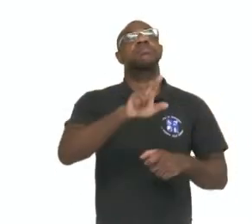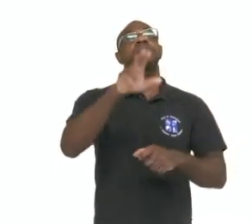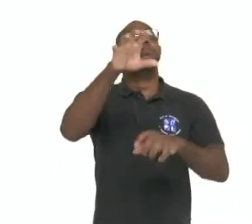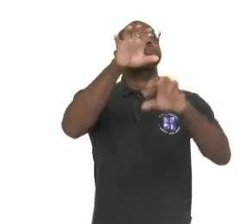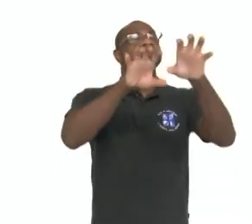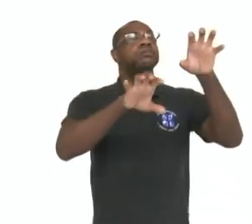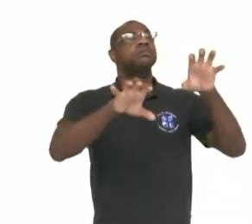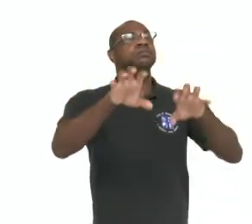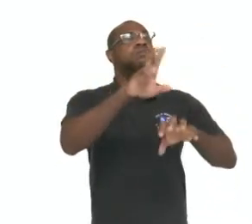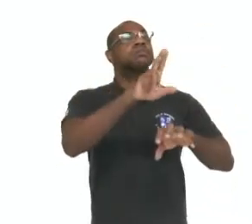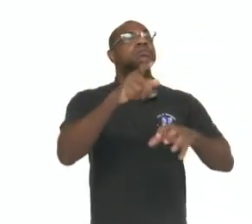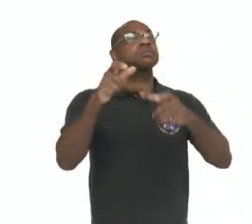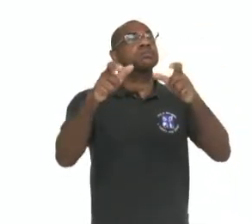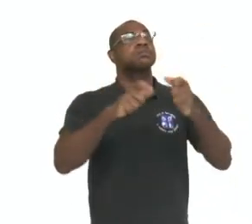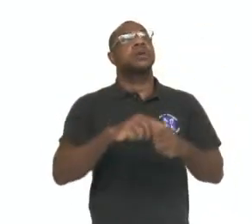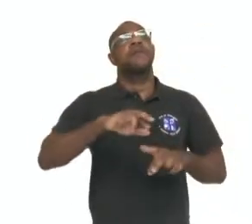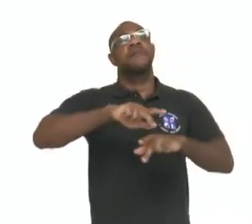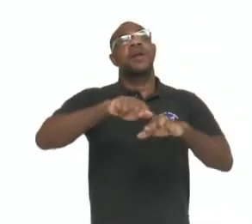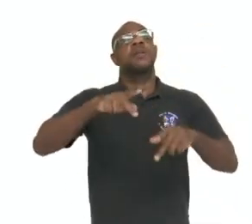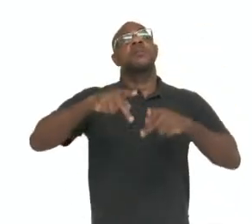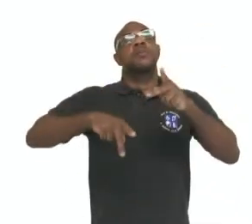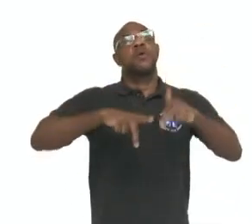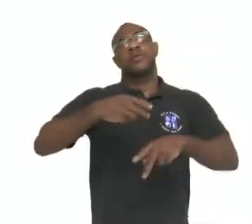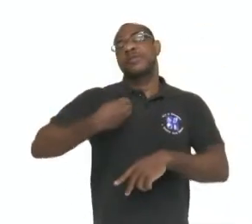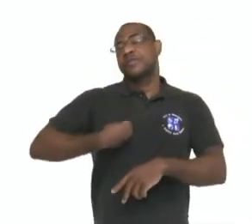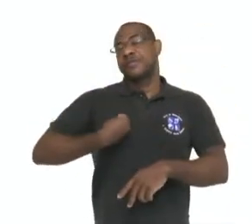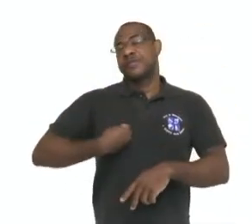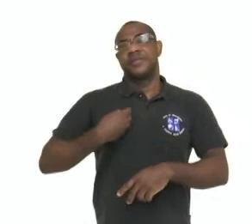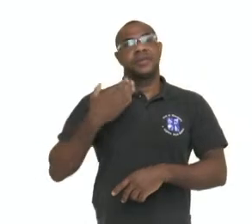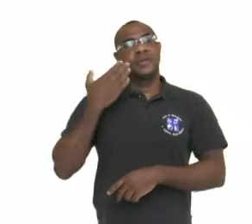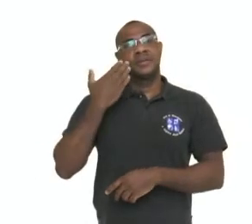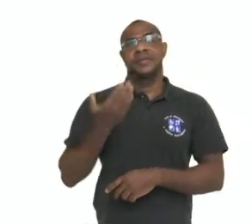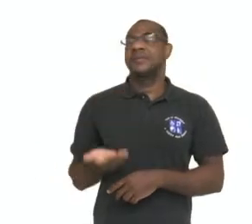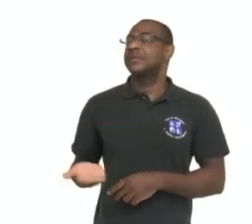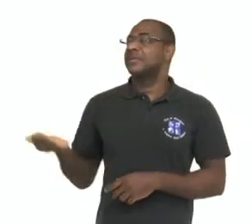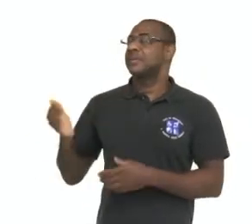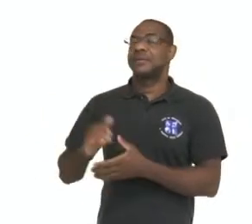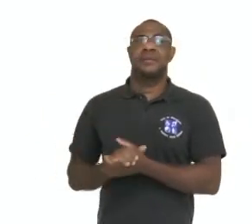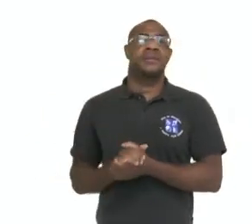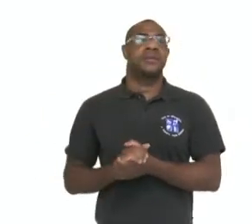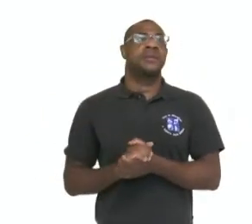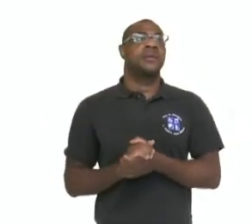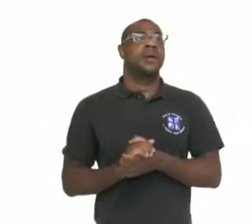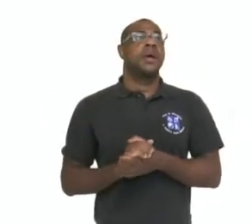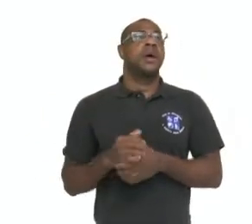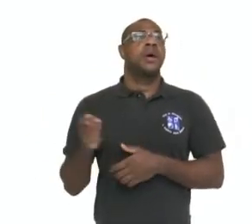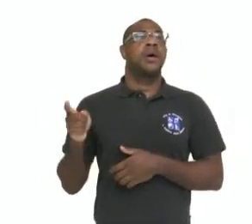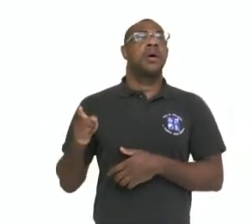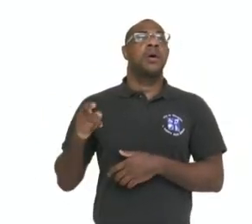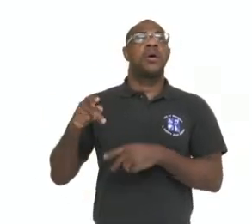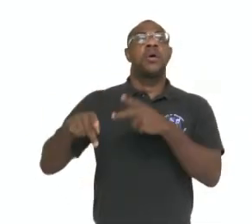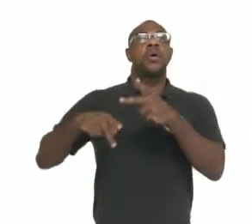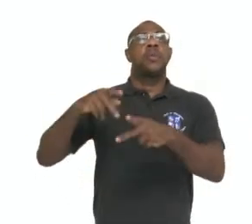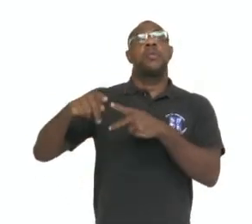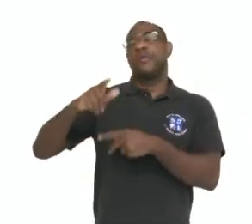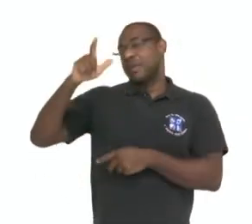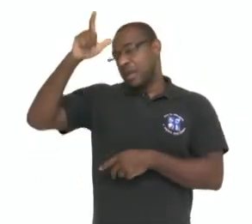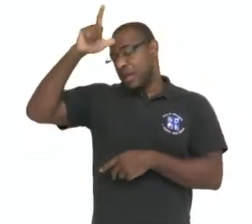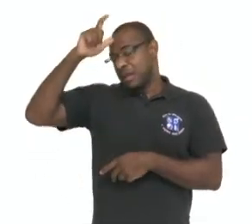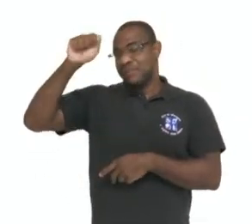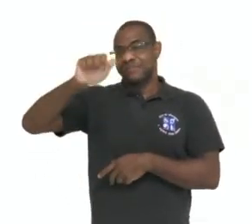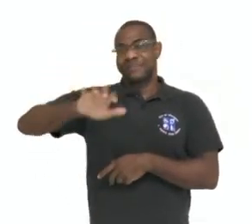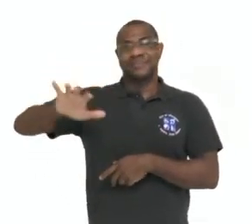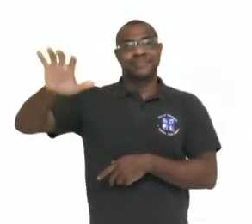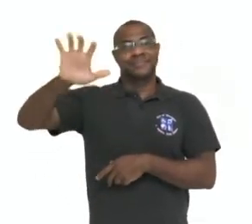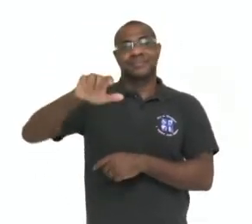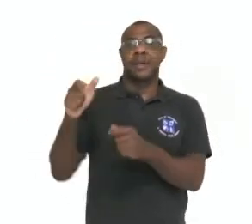ostrogodos, vários povos que viviam, e aqui a região da Germânia, da maioria desses povos que nós falamos. Então eram milhares de povos,